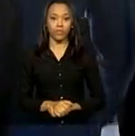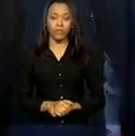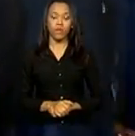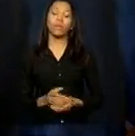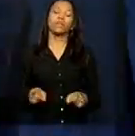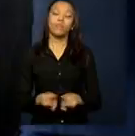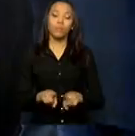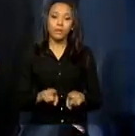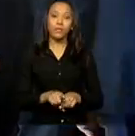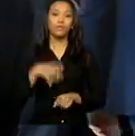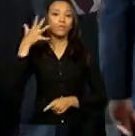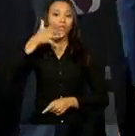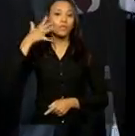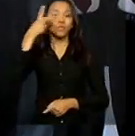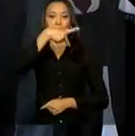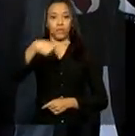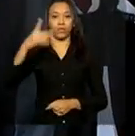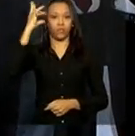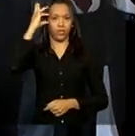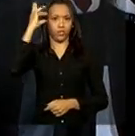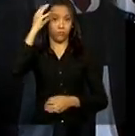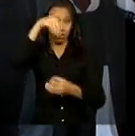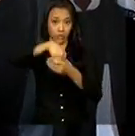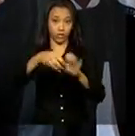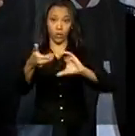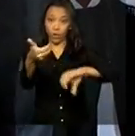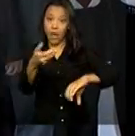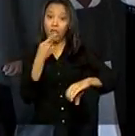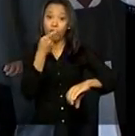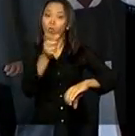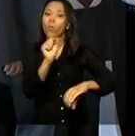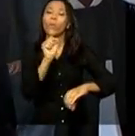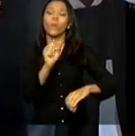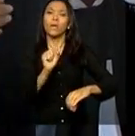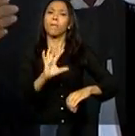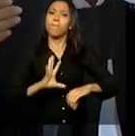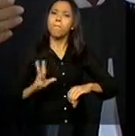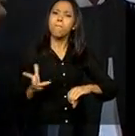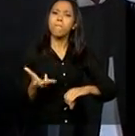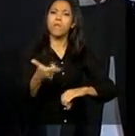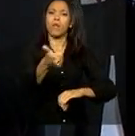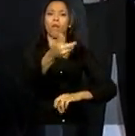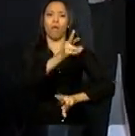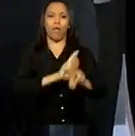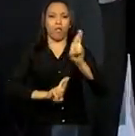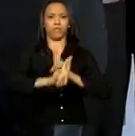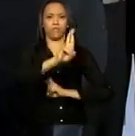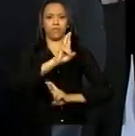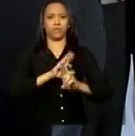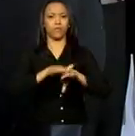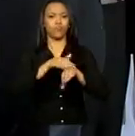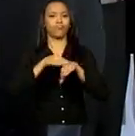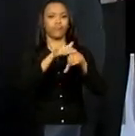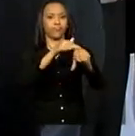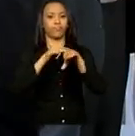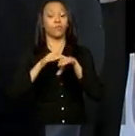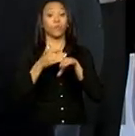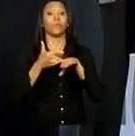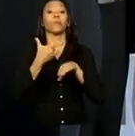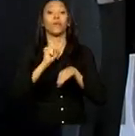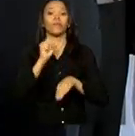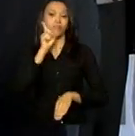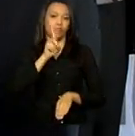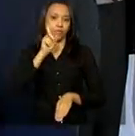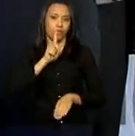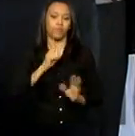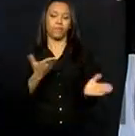Inclusive, no discurso dela no Congresso, ela justamente destacou que pretende aprimorar o relacionamento com os Estados Unidos. Exato. E aí nós temos o vice-presidente da